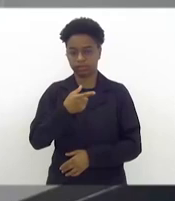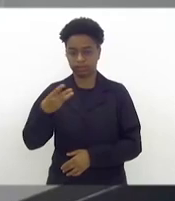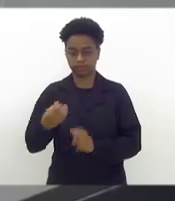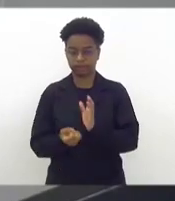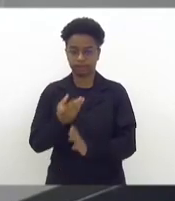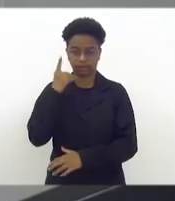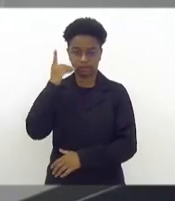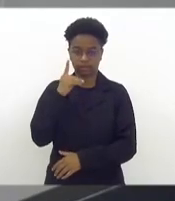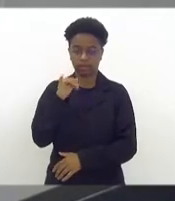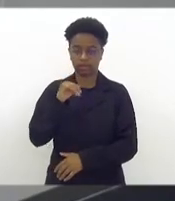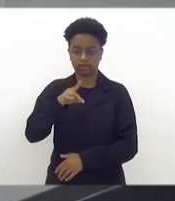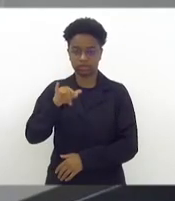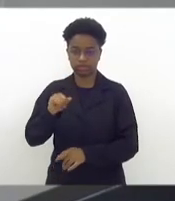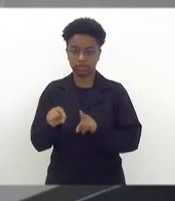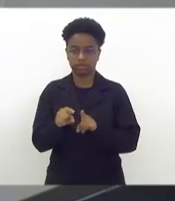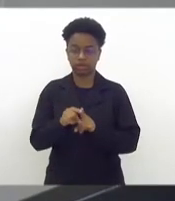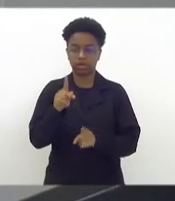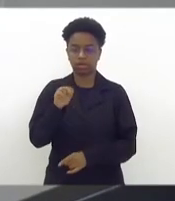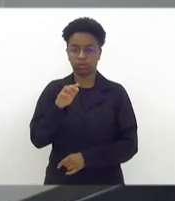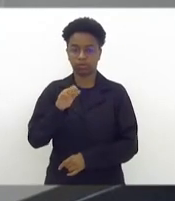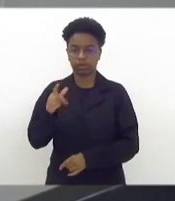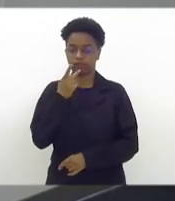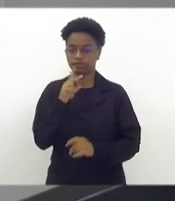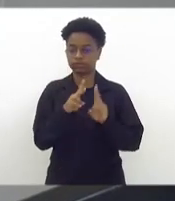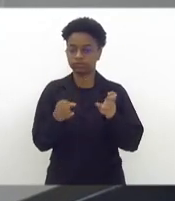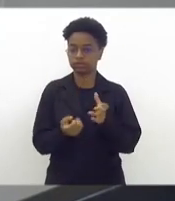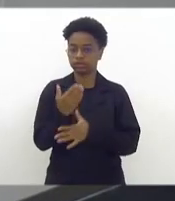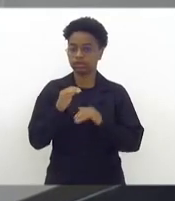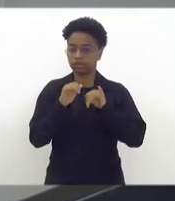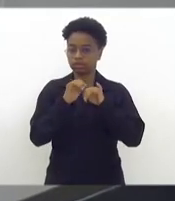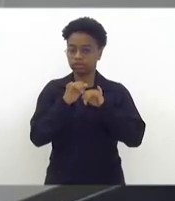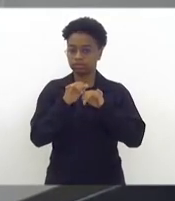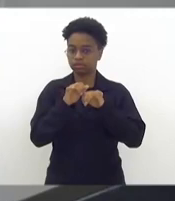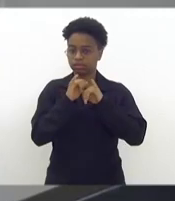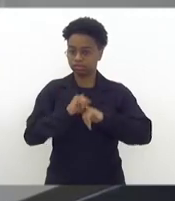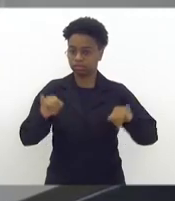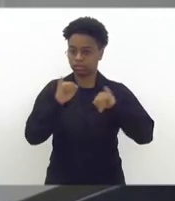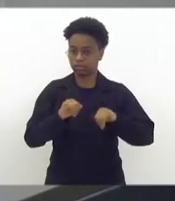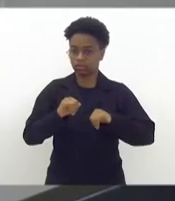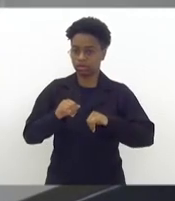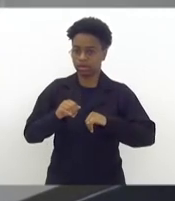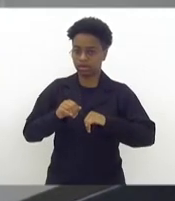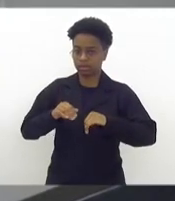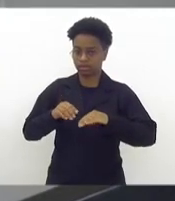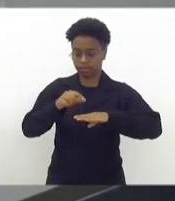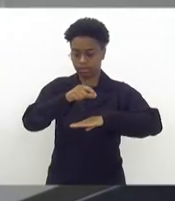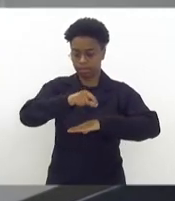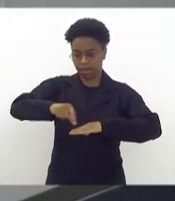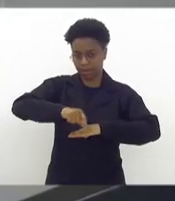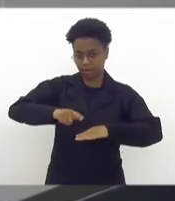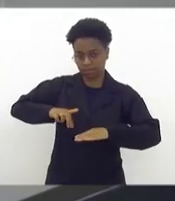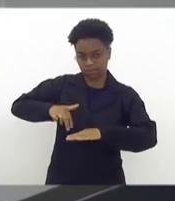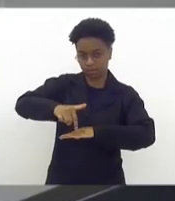deputados Índia Armelau e Felipe Poubel, que dispõe sobre a criação da campanha Pé na Faixa, Pedestre Seguro, para a conscientização